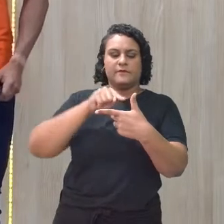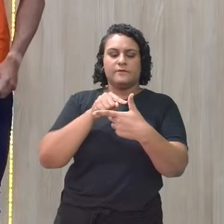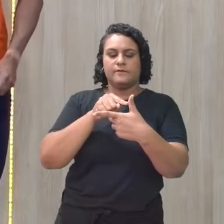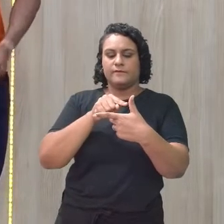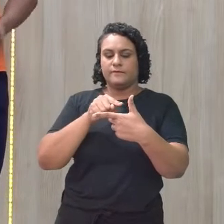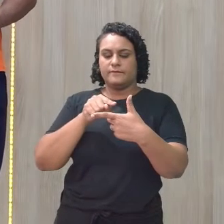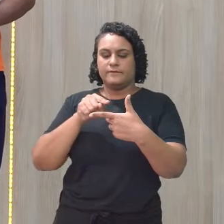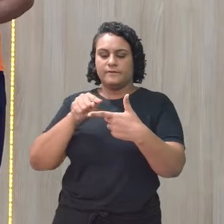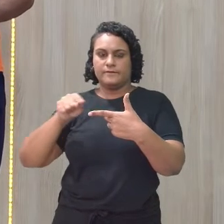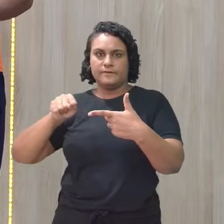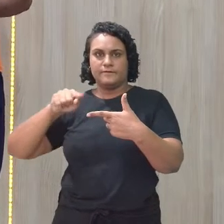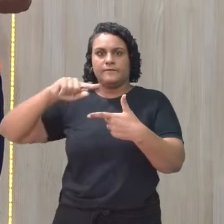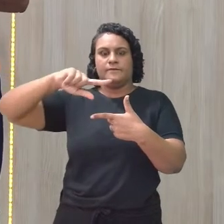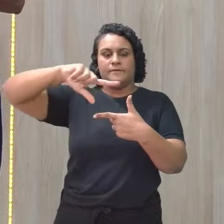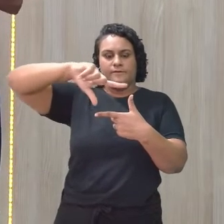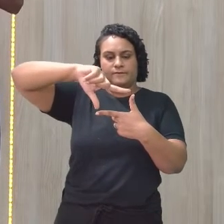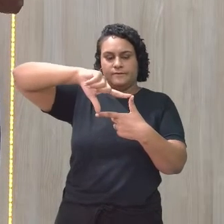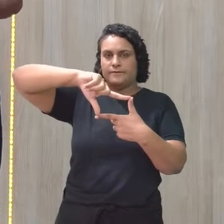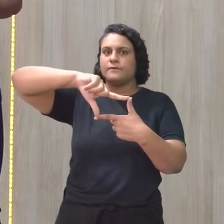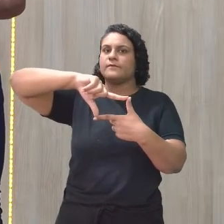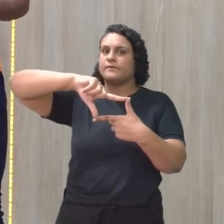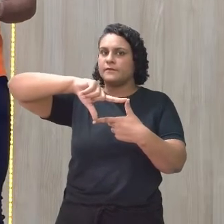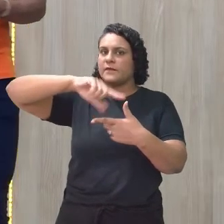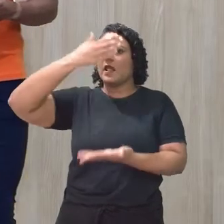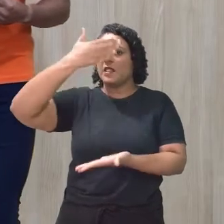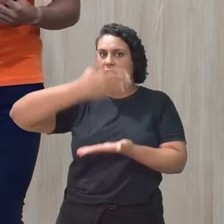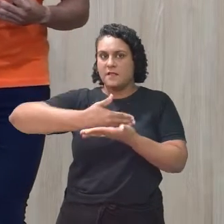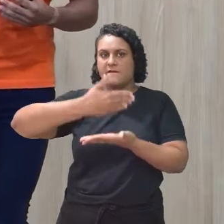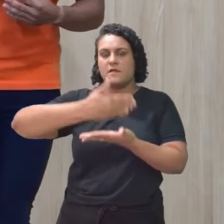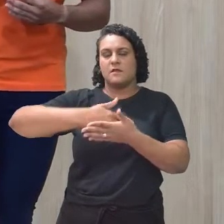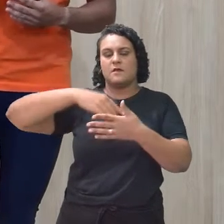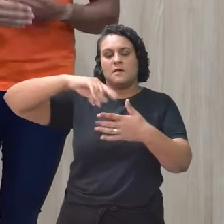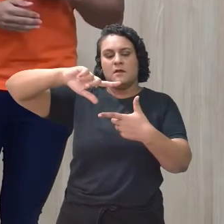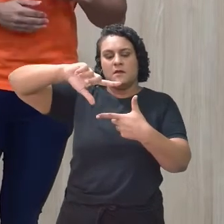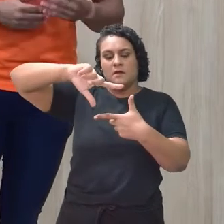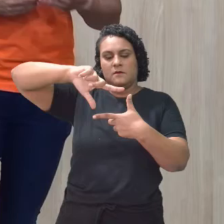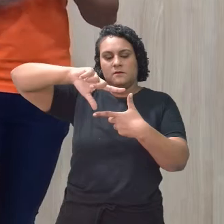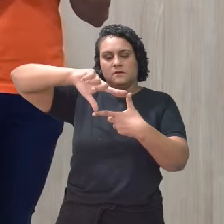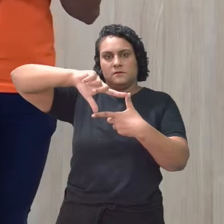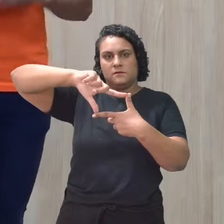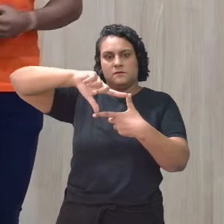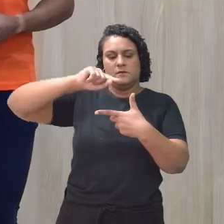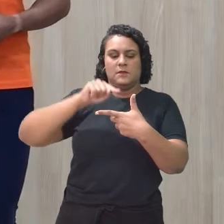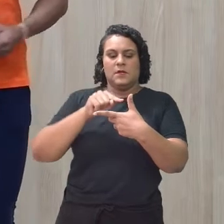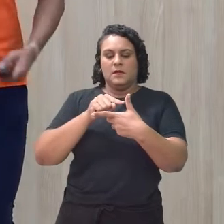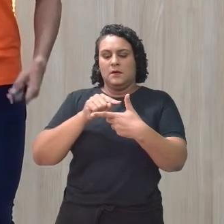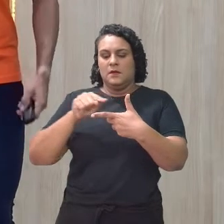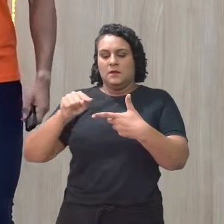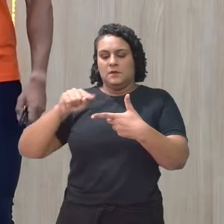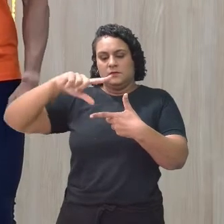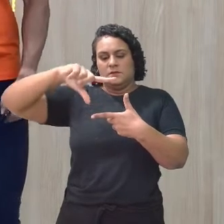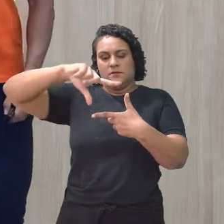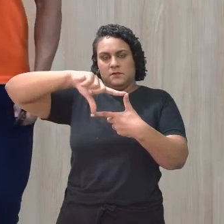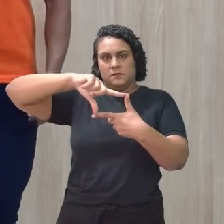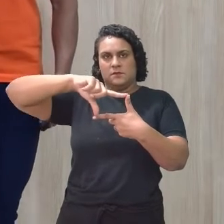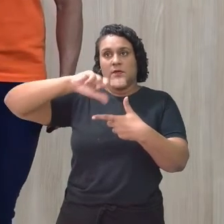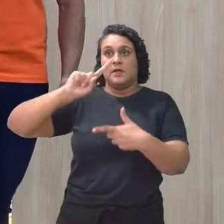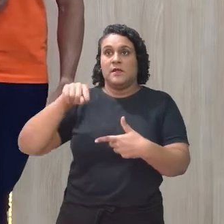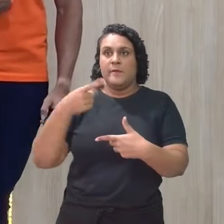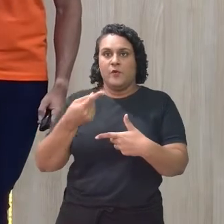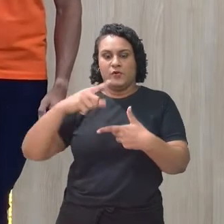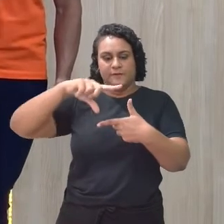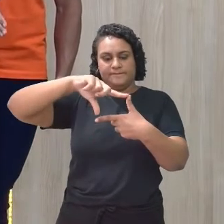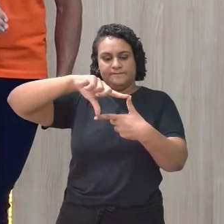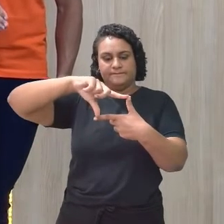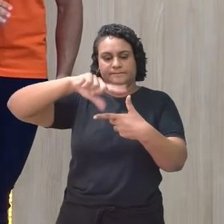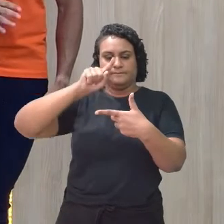meio, na horizontal. Então, eu dividi esse retângulo aí em 2 retângulos iguais. Depois, eu fiz um traço aí